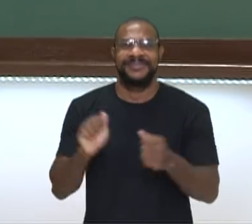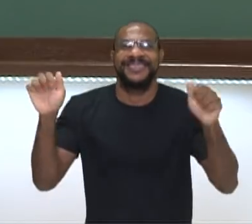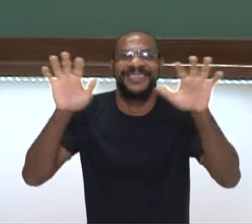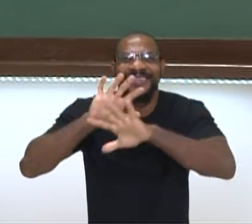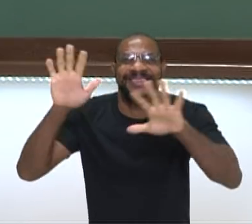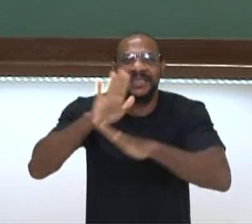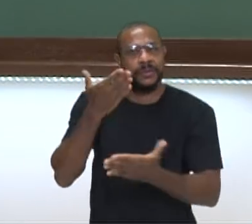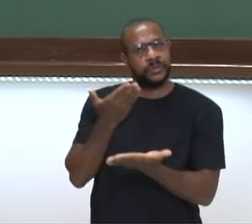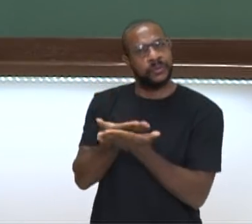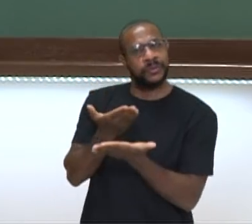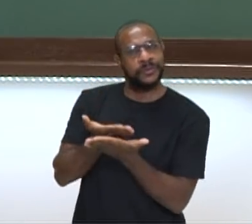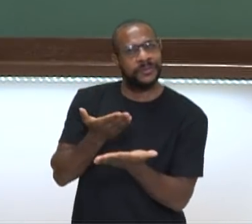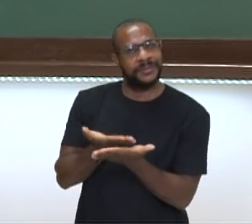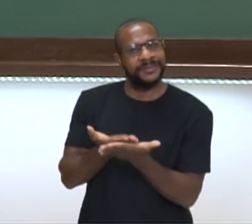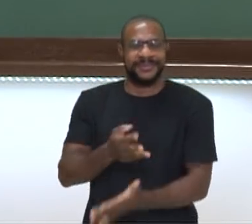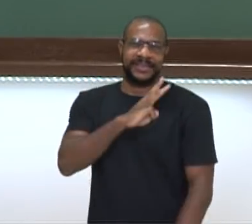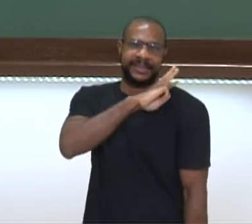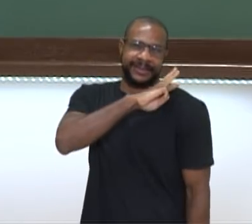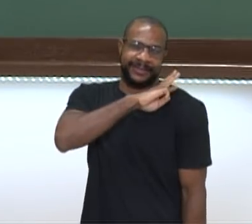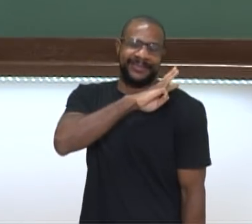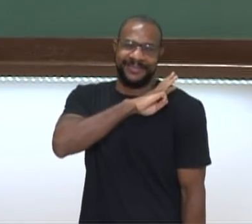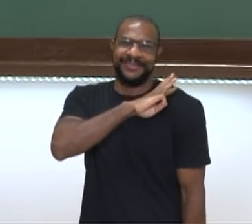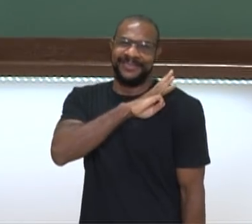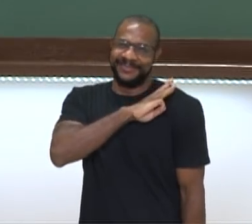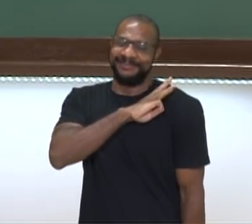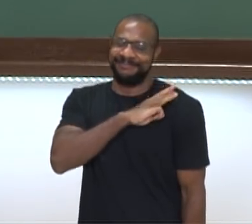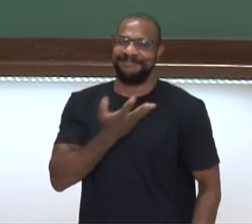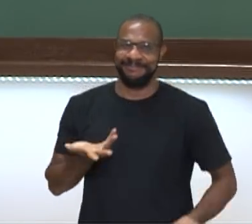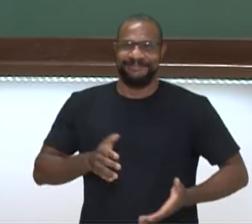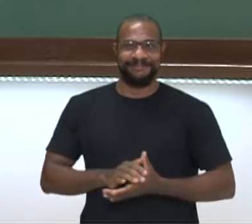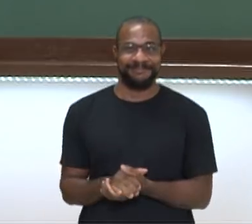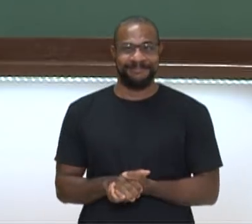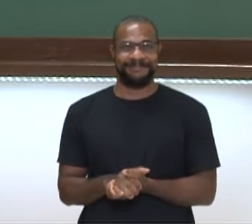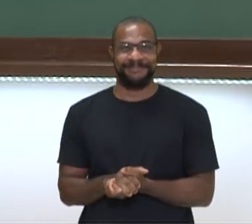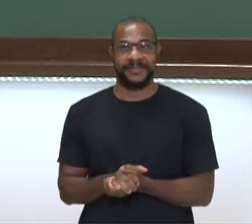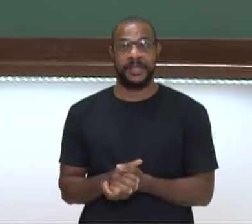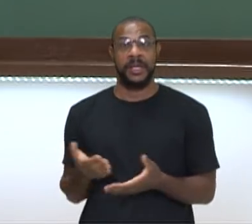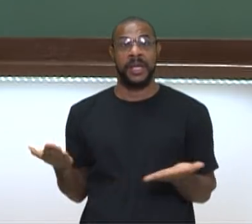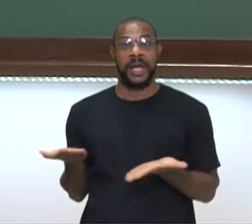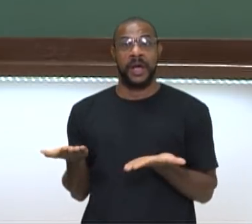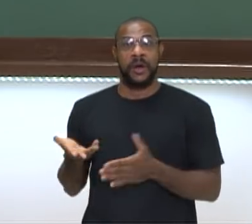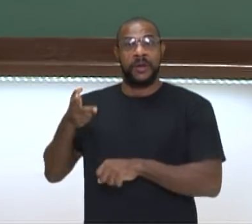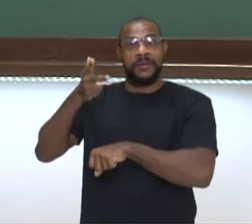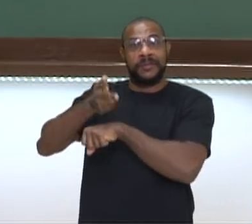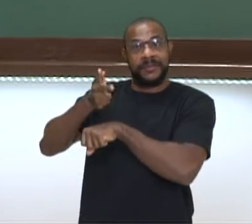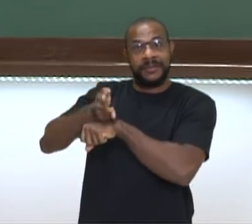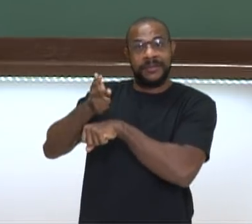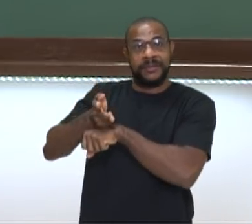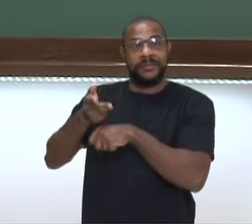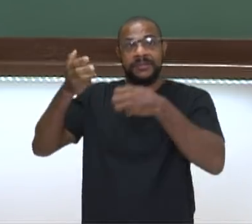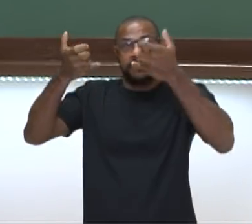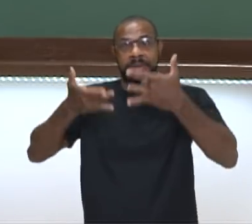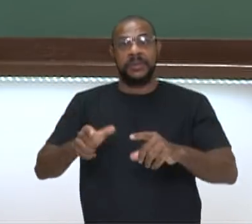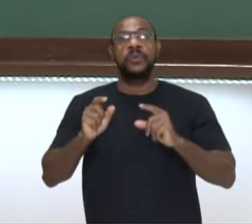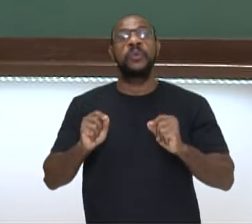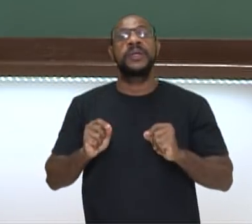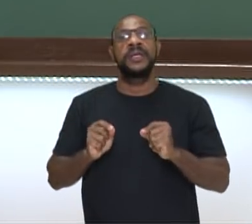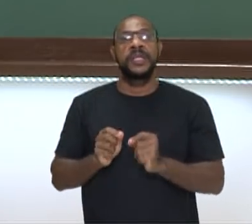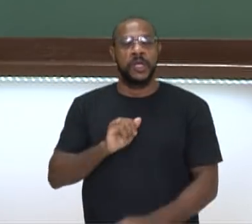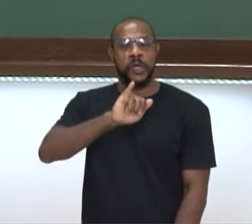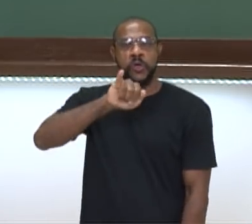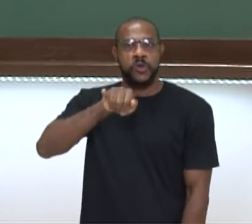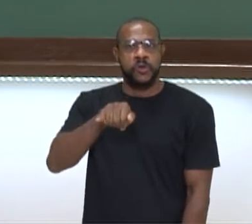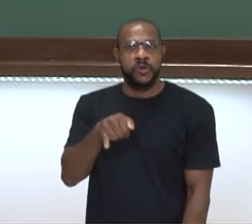Olá, estudantes da terceira série do ensino médio. Nesse vídeo a gente vai falar sobre juros